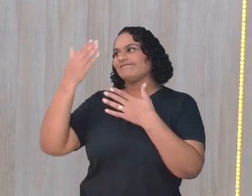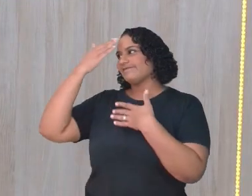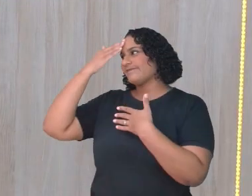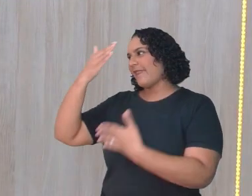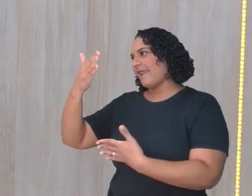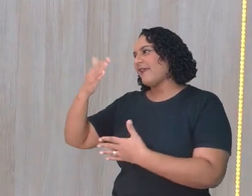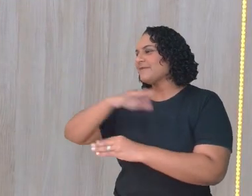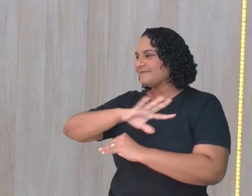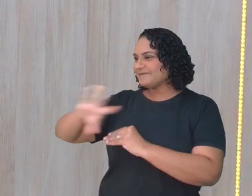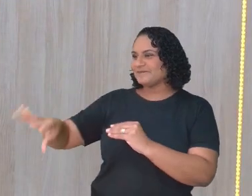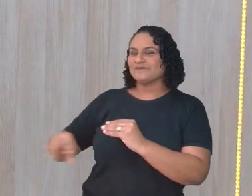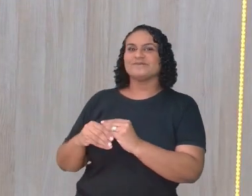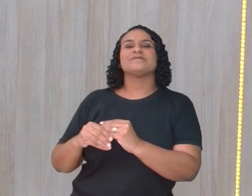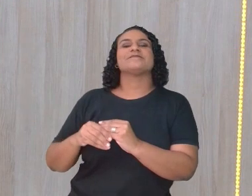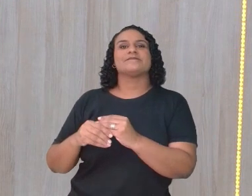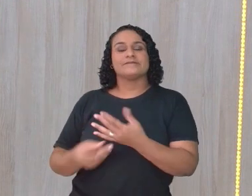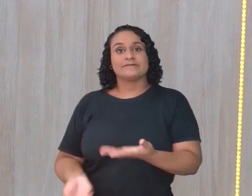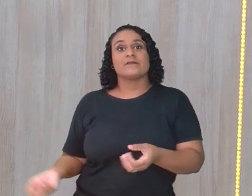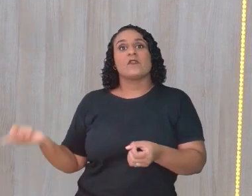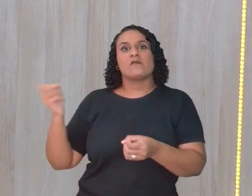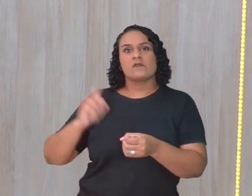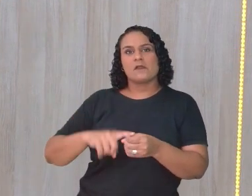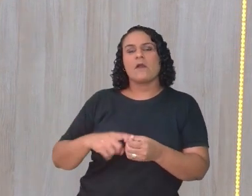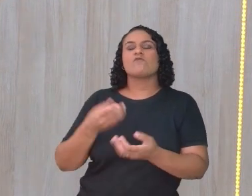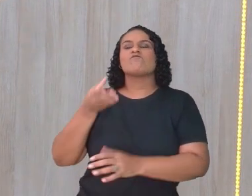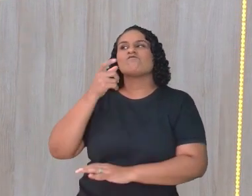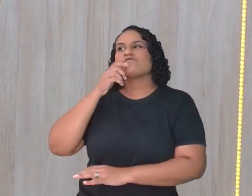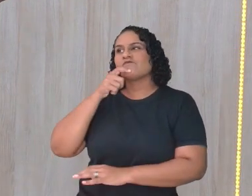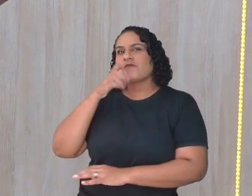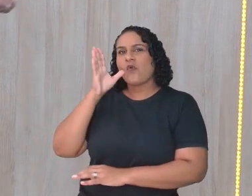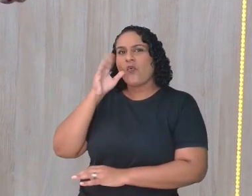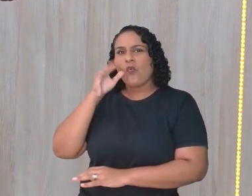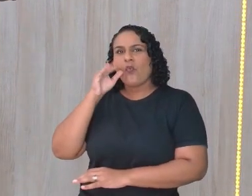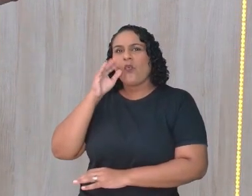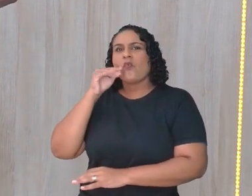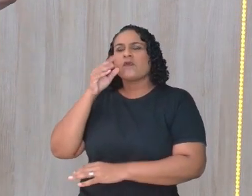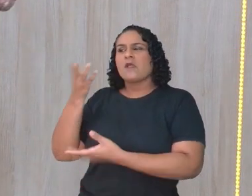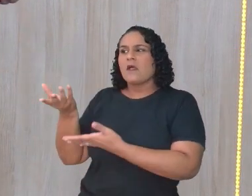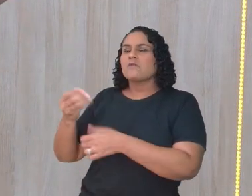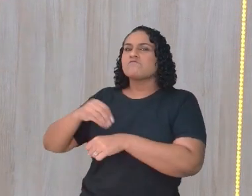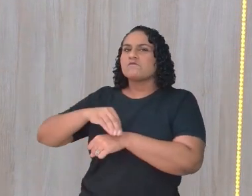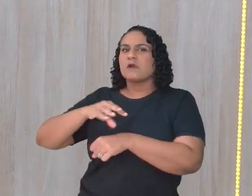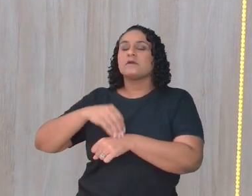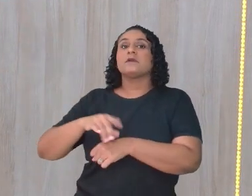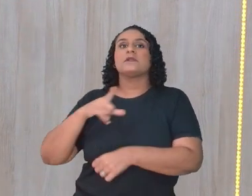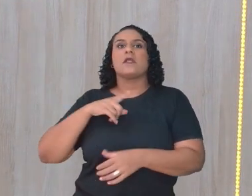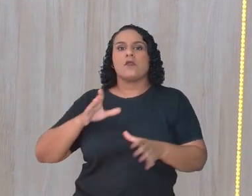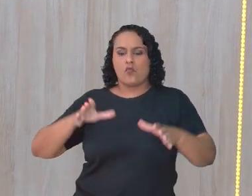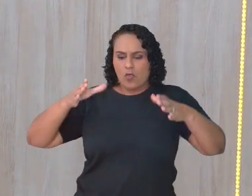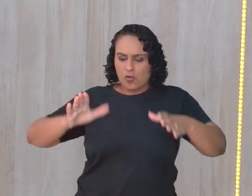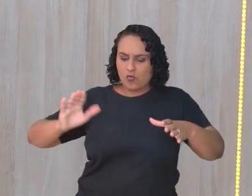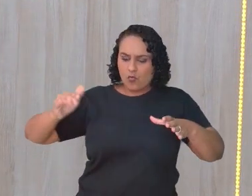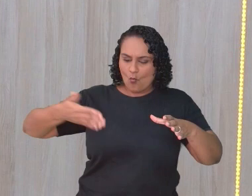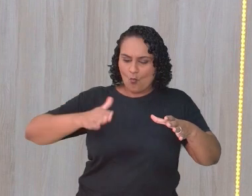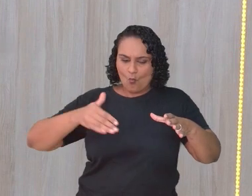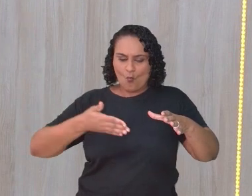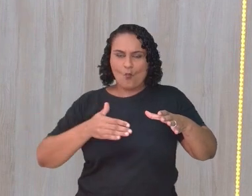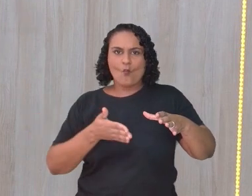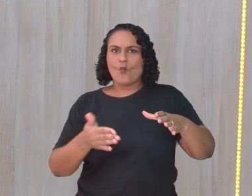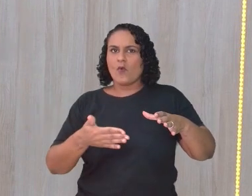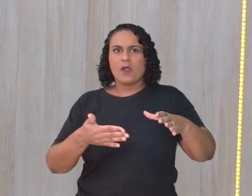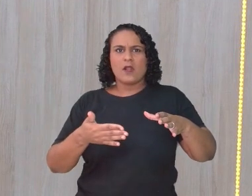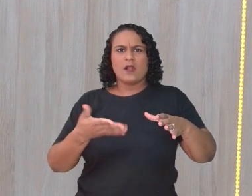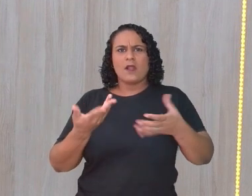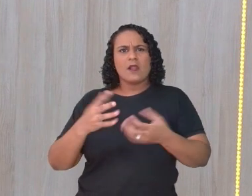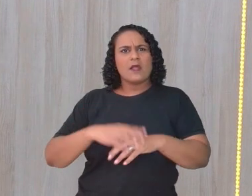pela contribuição aí, voltando, trazendo curiosidades para a gente. Então, às vezes, a gente está com aquário, com beta, e às vezes começa a reproduzir, a gente não